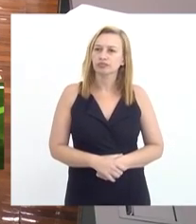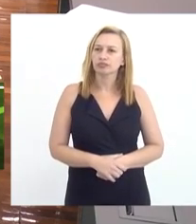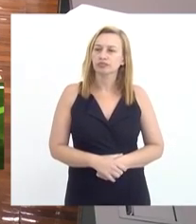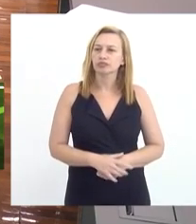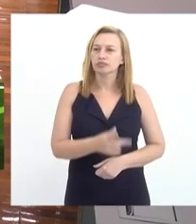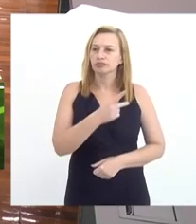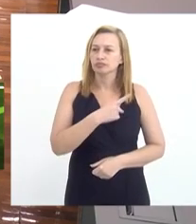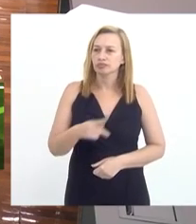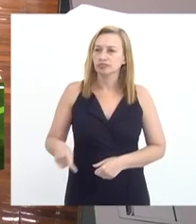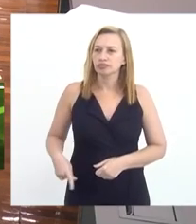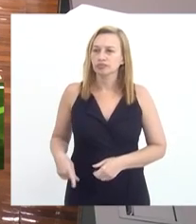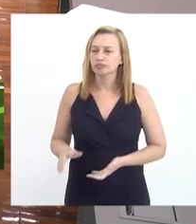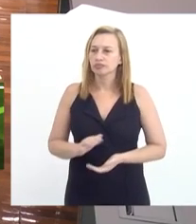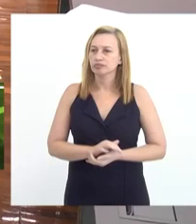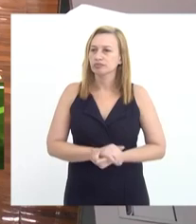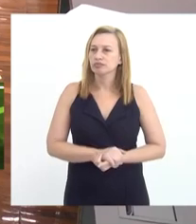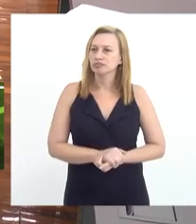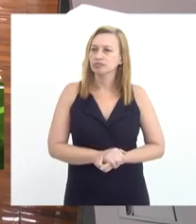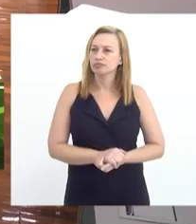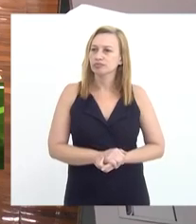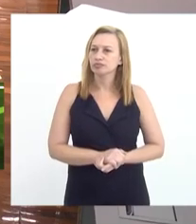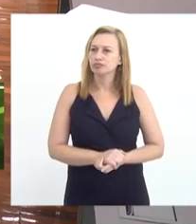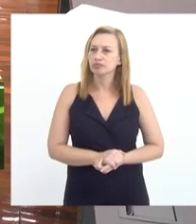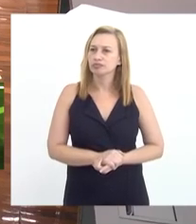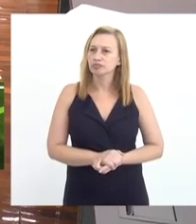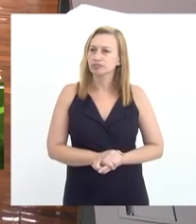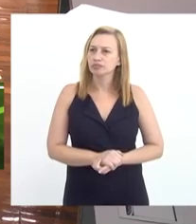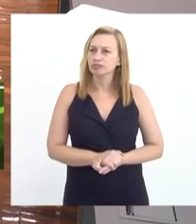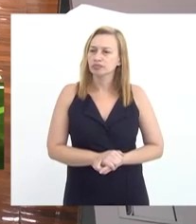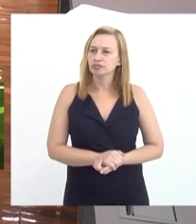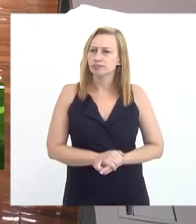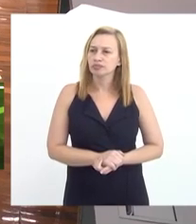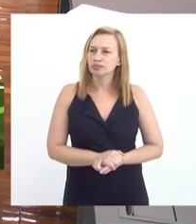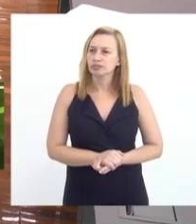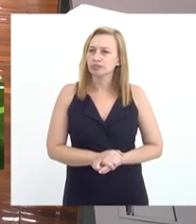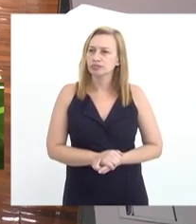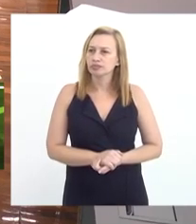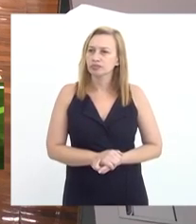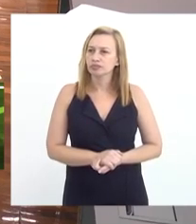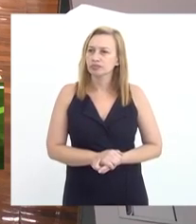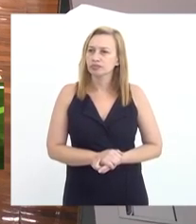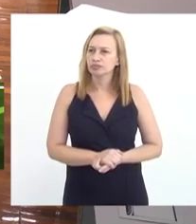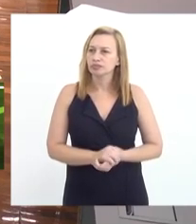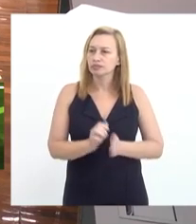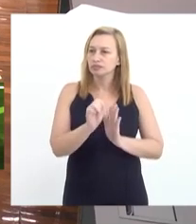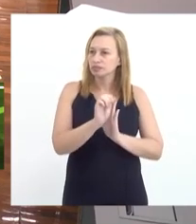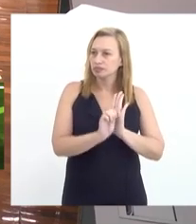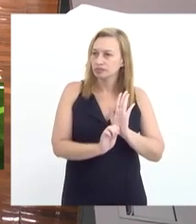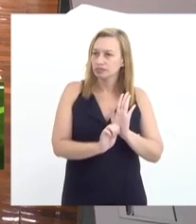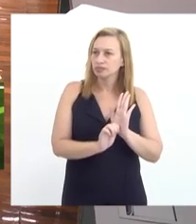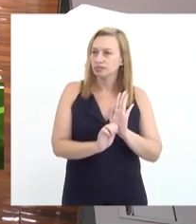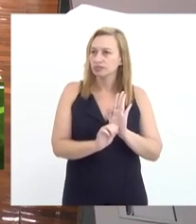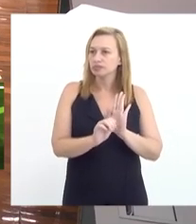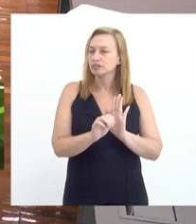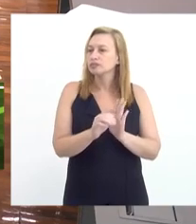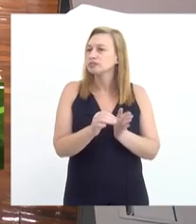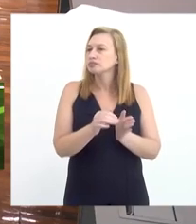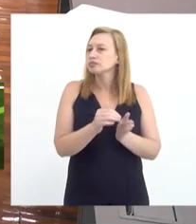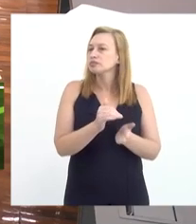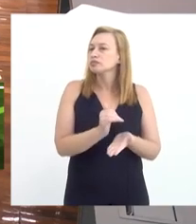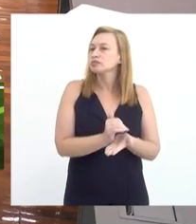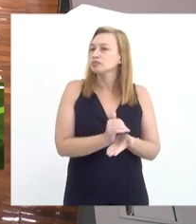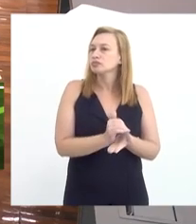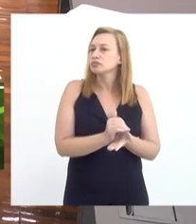Presidente Uma questão De agenda Do secretário Começamos Do